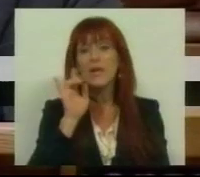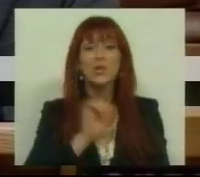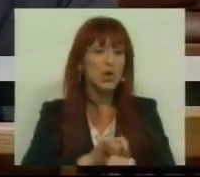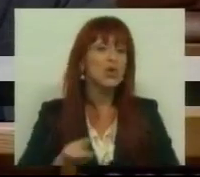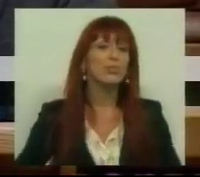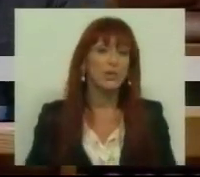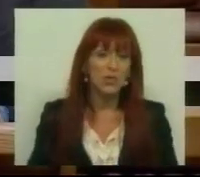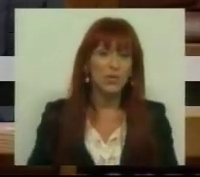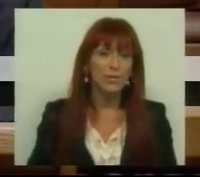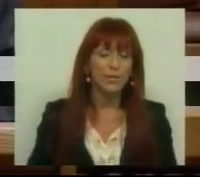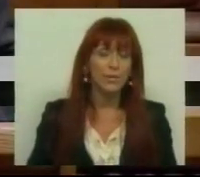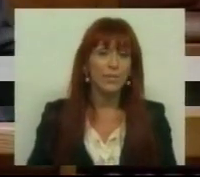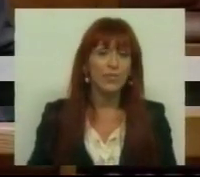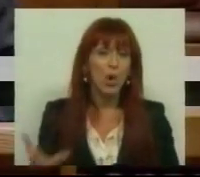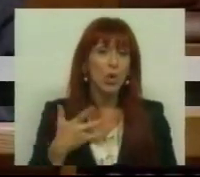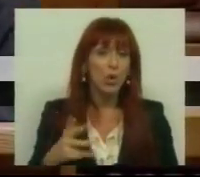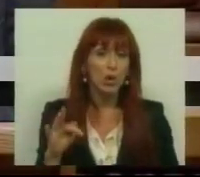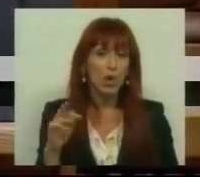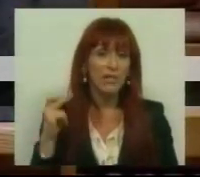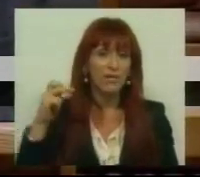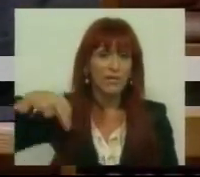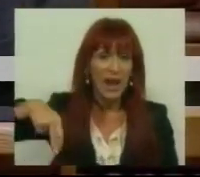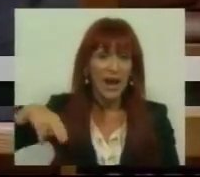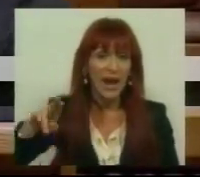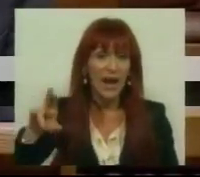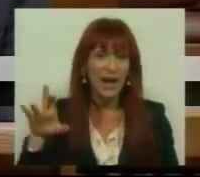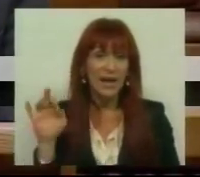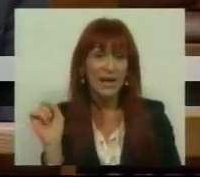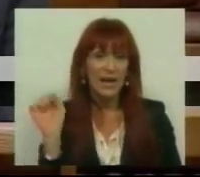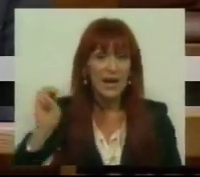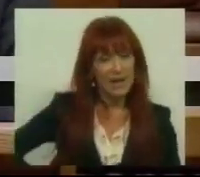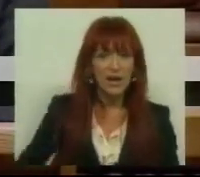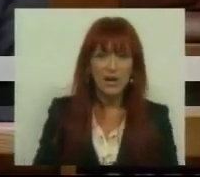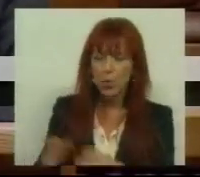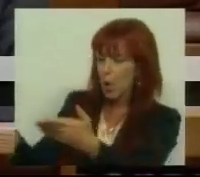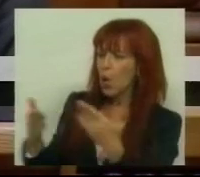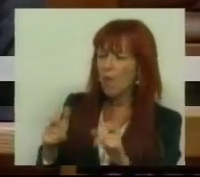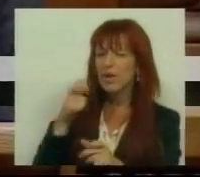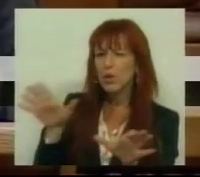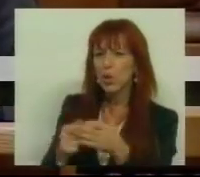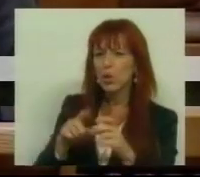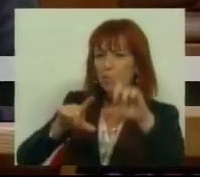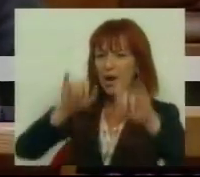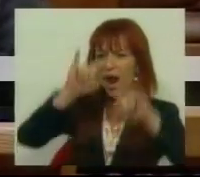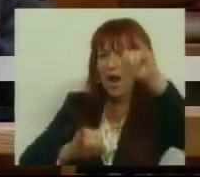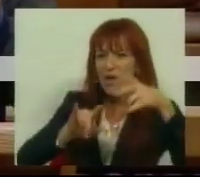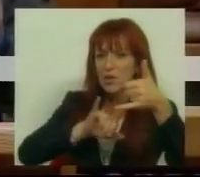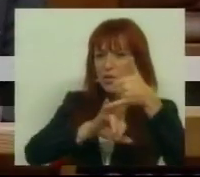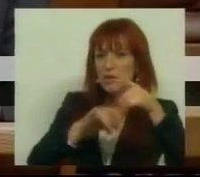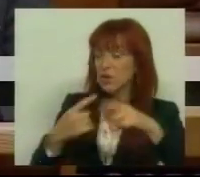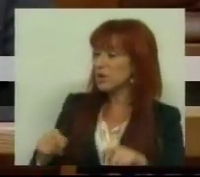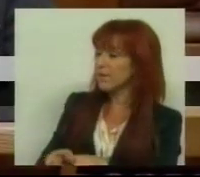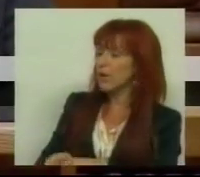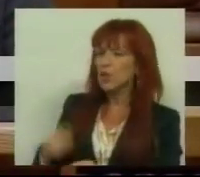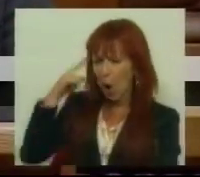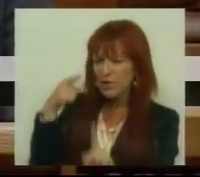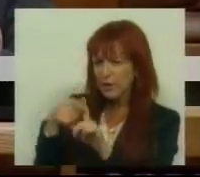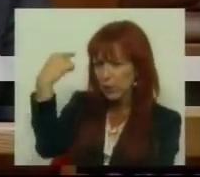e senhores deputados, o Dr. Franklin Alves foi convidado por um grupo de acionistas que tinham um objetivo